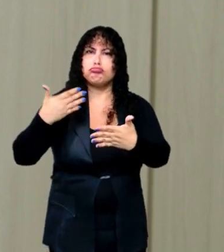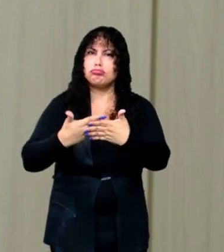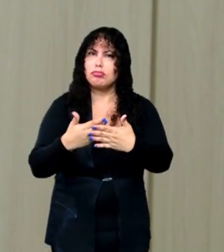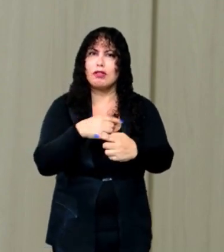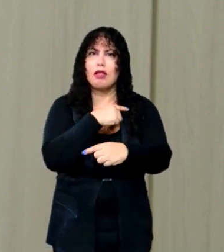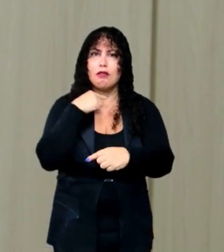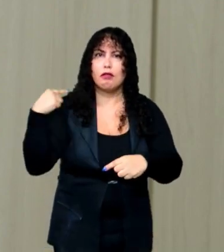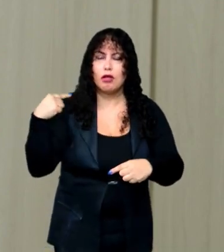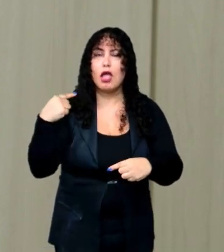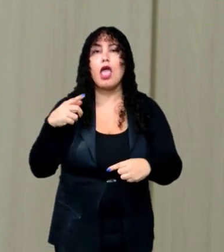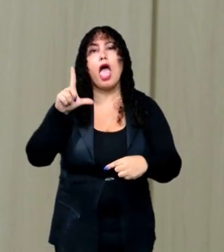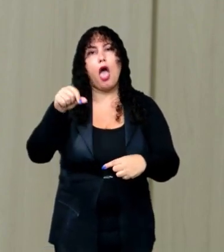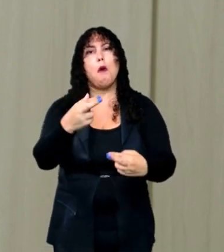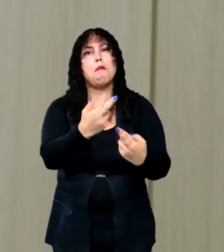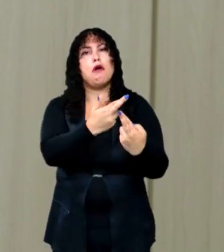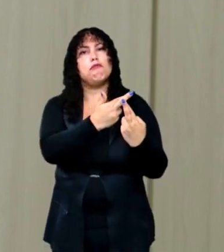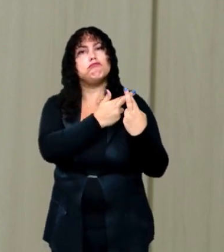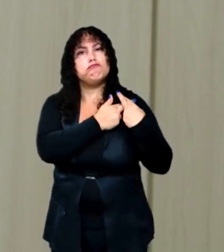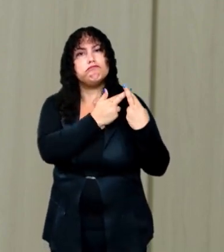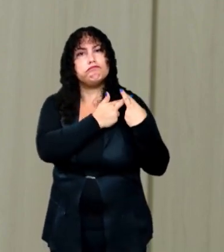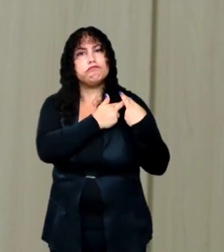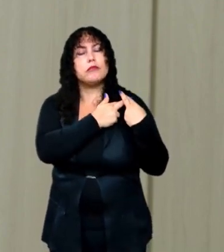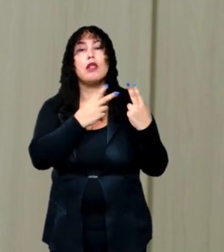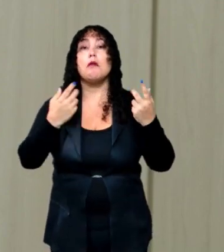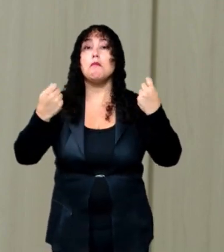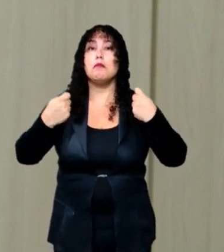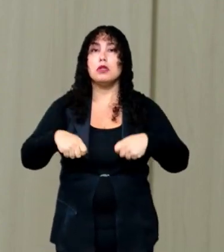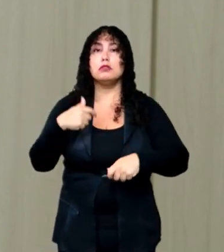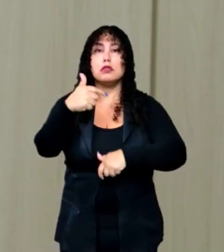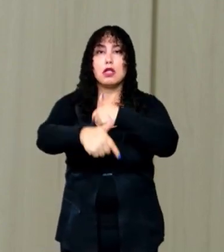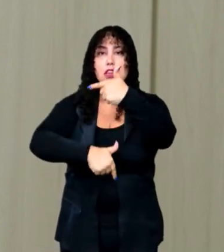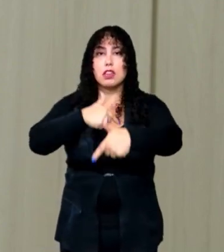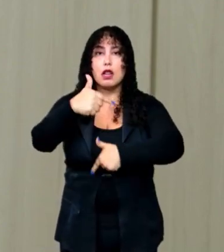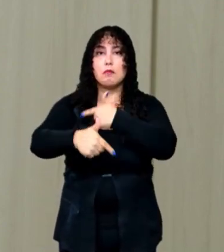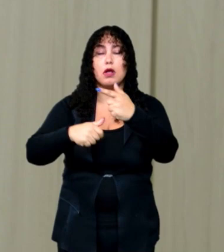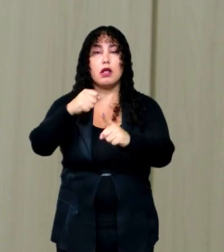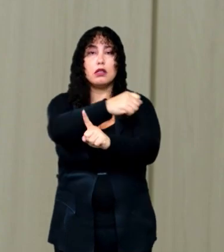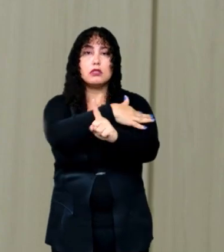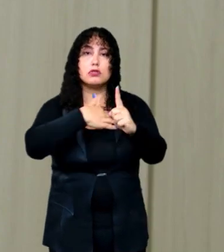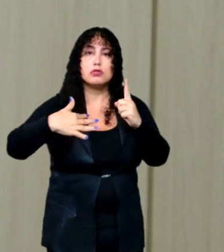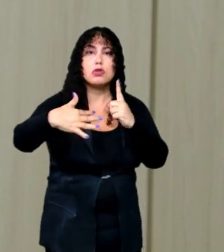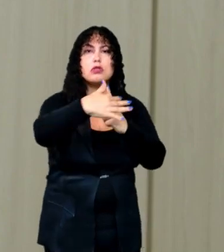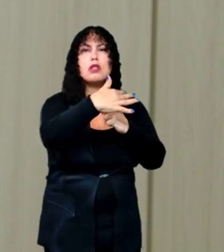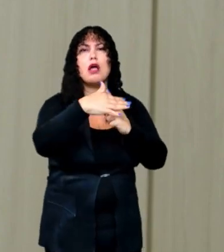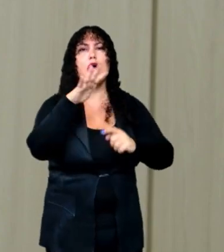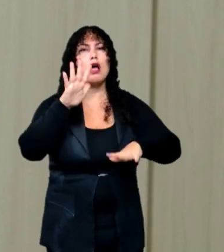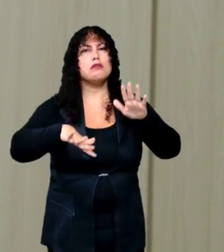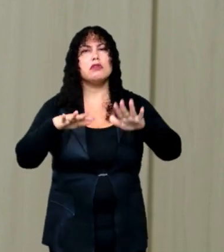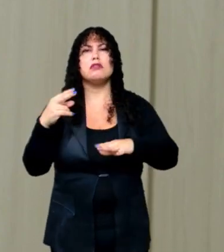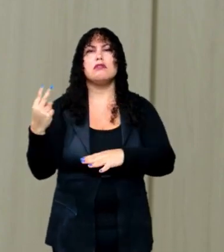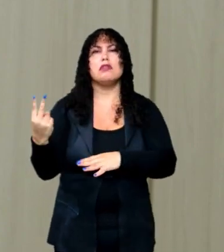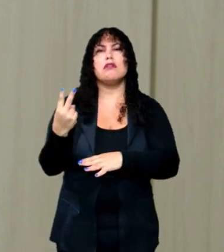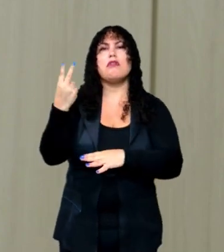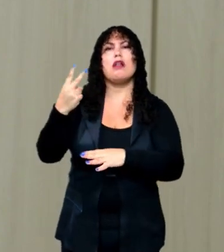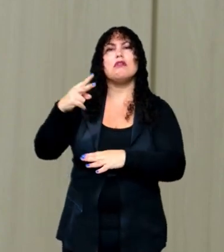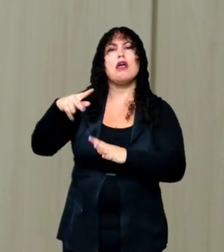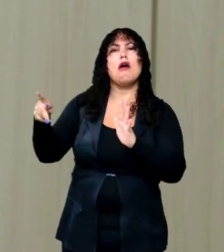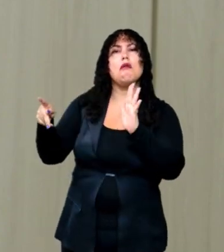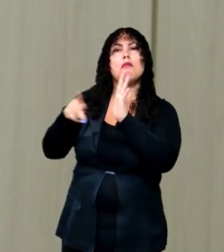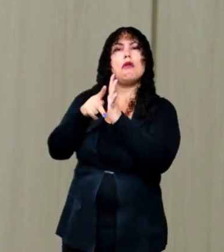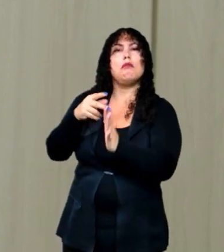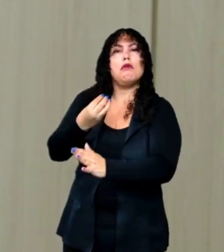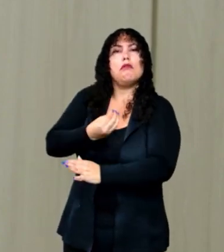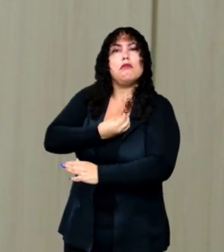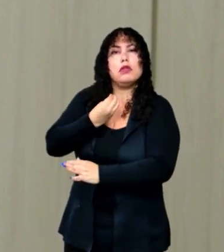uma responsabilidade. E aí isso a gente ainda precisa trabalhar muito nessa sociedade, que muitas vezes não valoriza nem a própria vida,